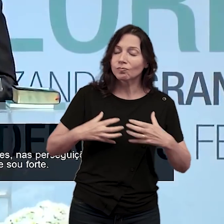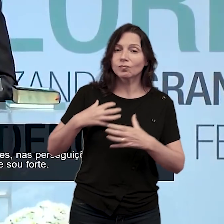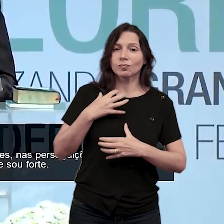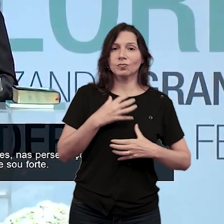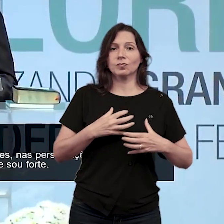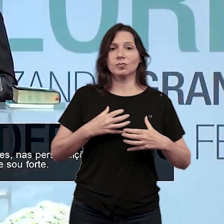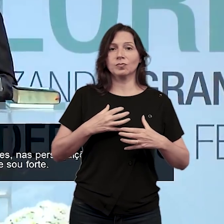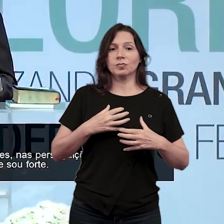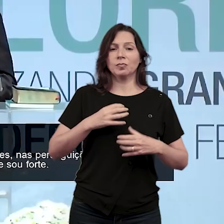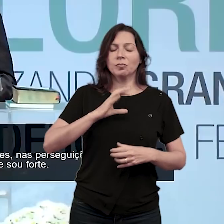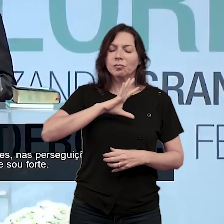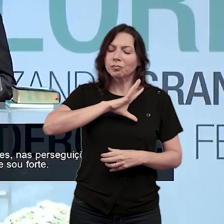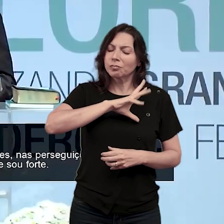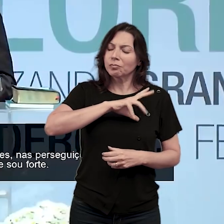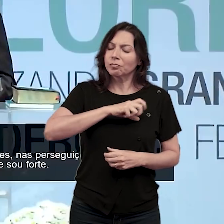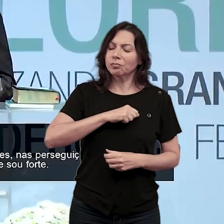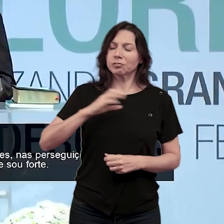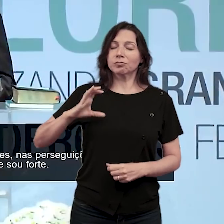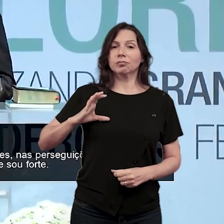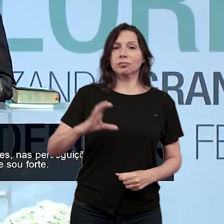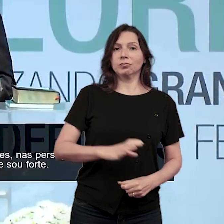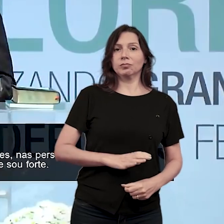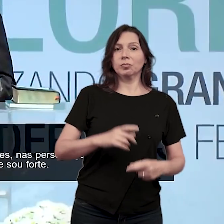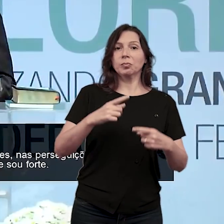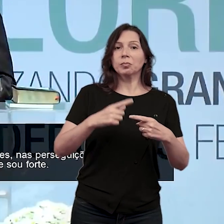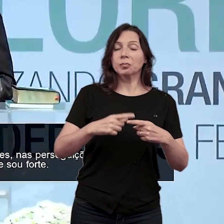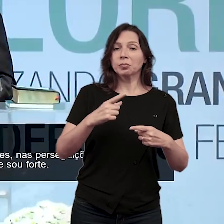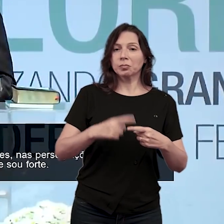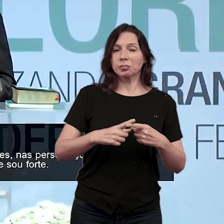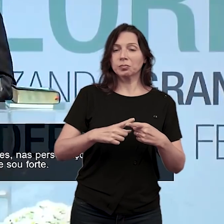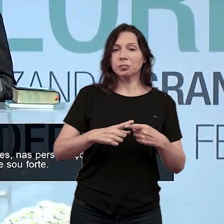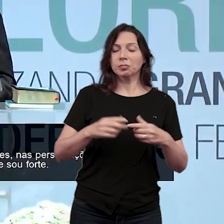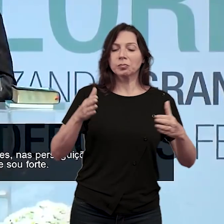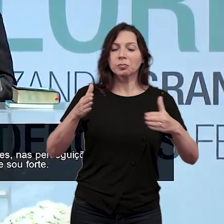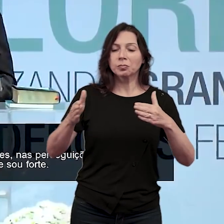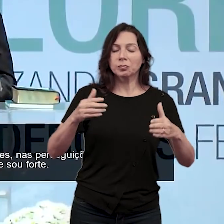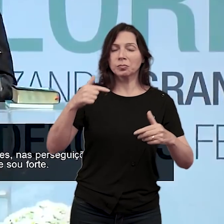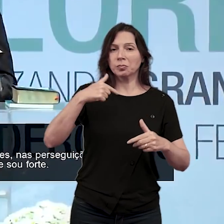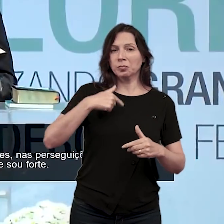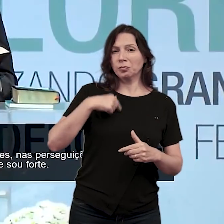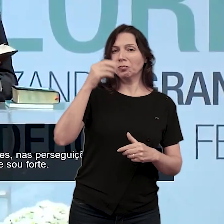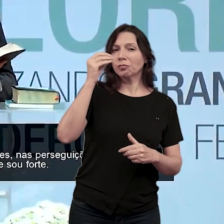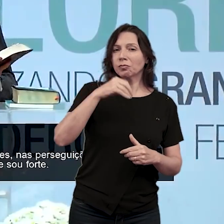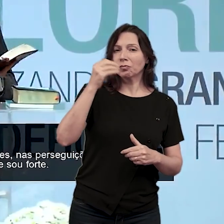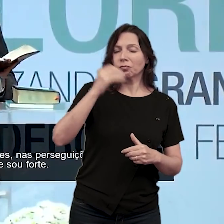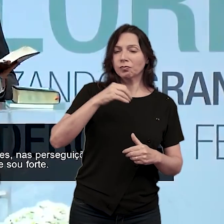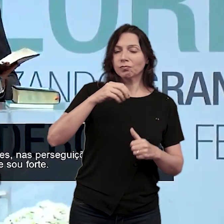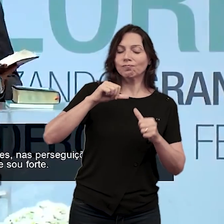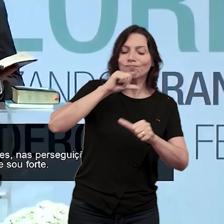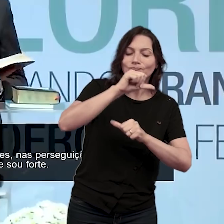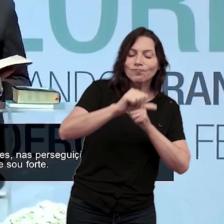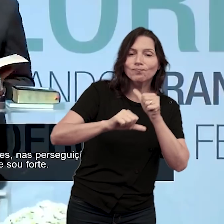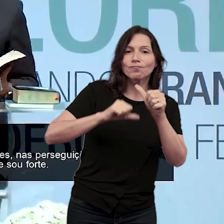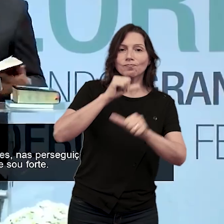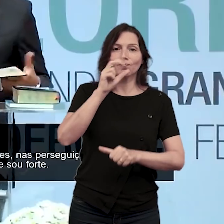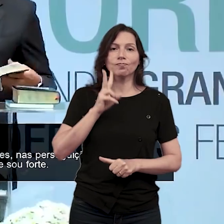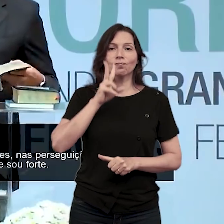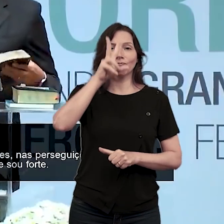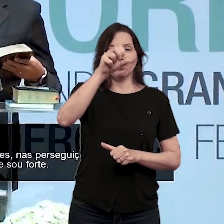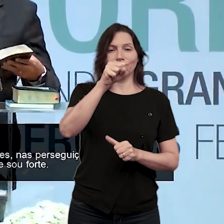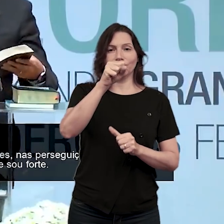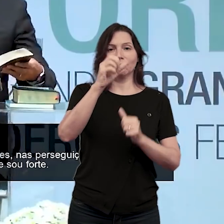por amor de Cristo. Porque quando sou fraco, então é que sou forte.